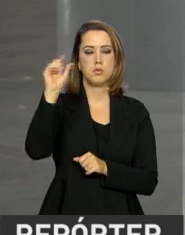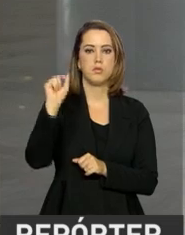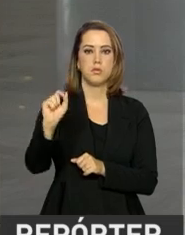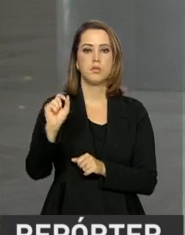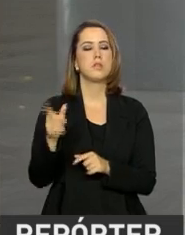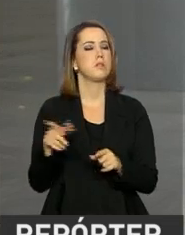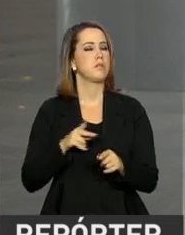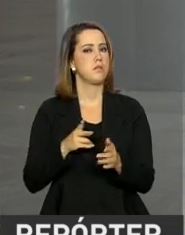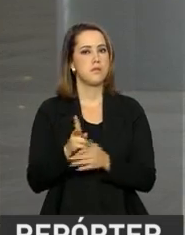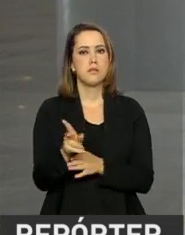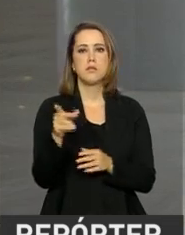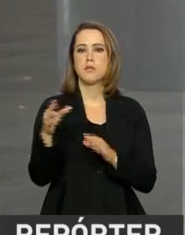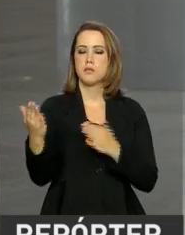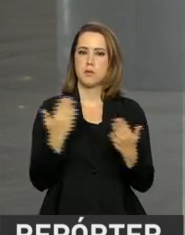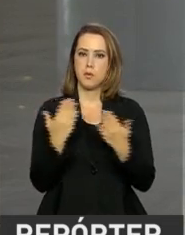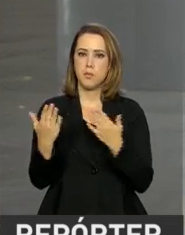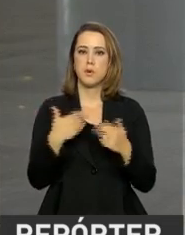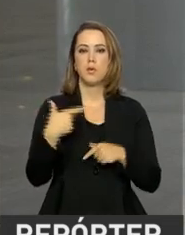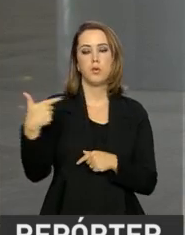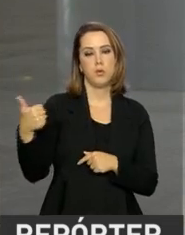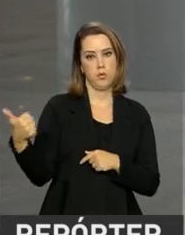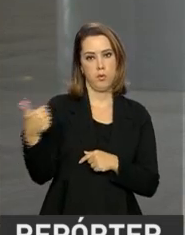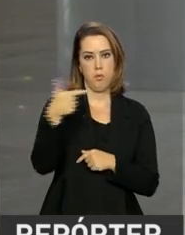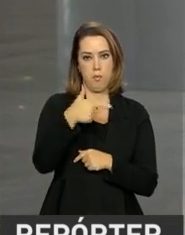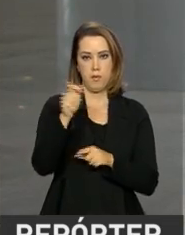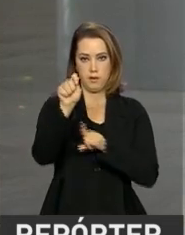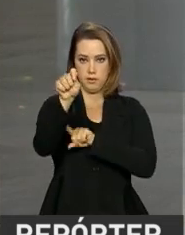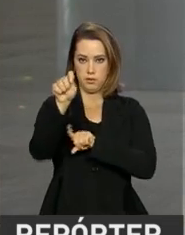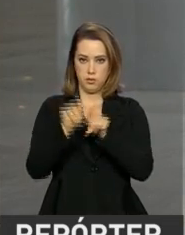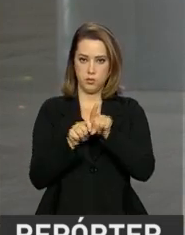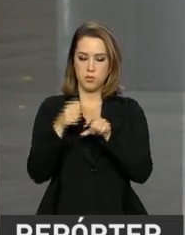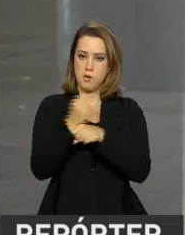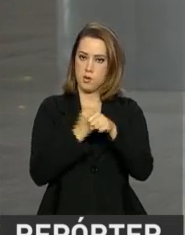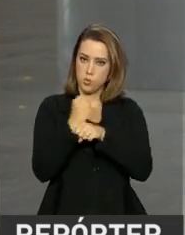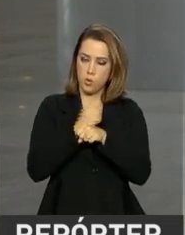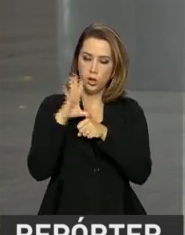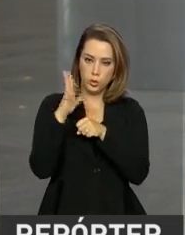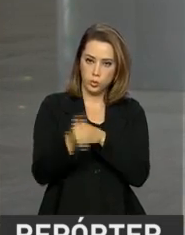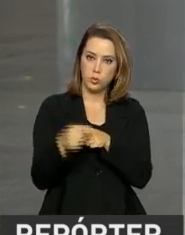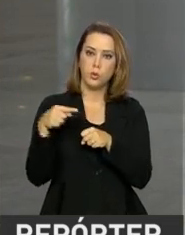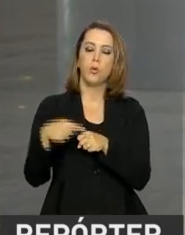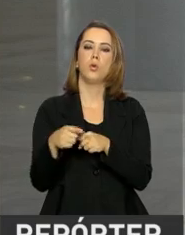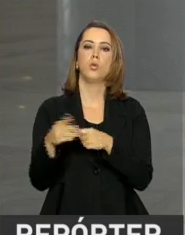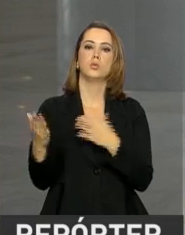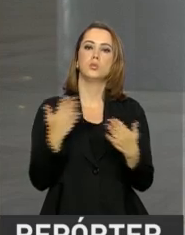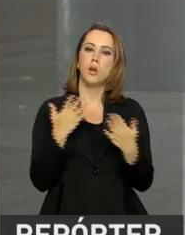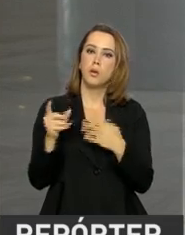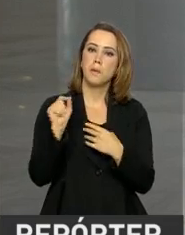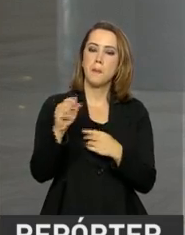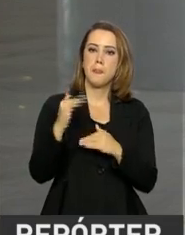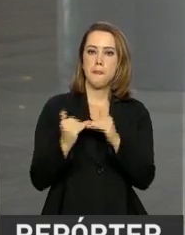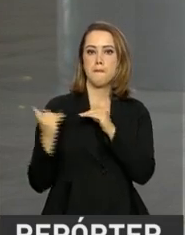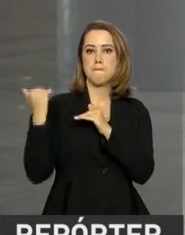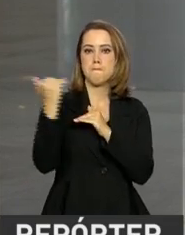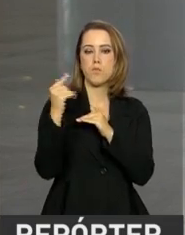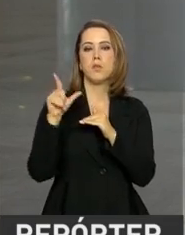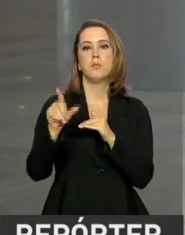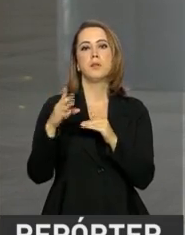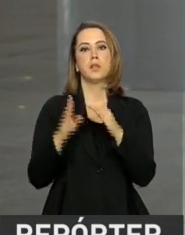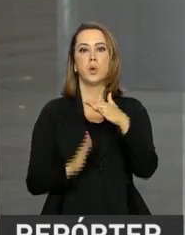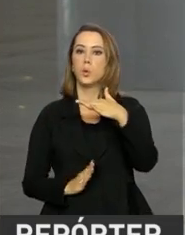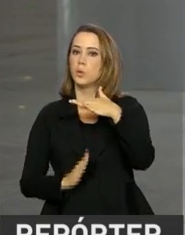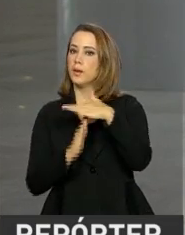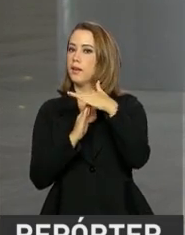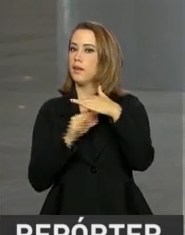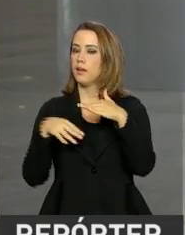12 meses num ano cheio ambos esses indicadores essas projeções são maiores do que o teto da Meta